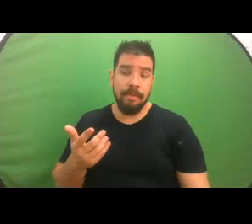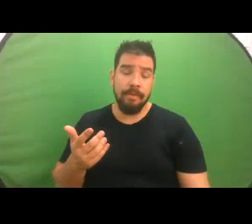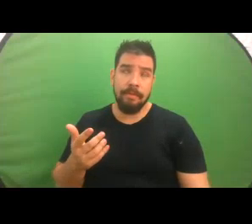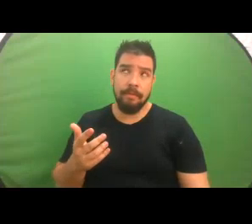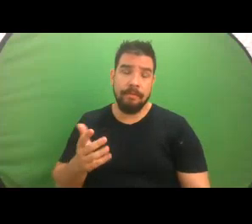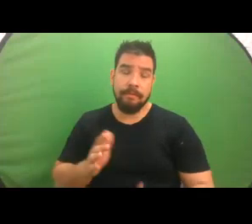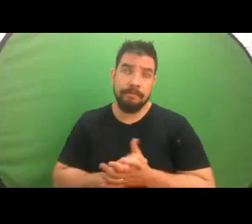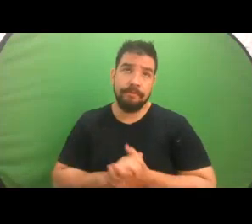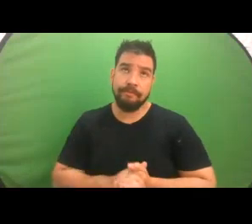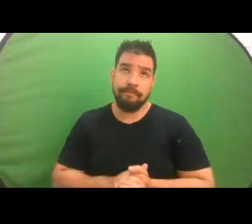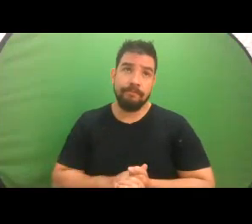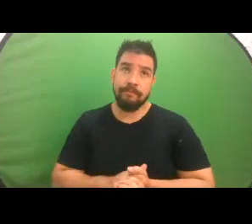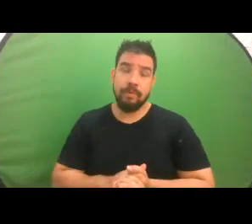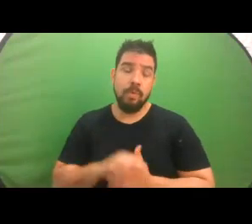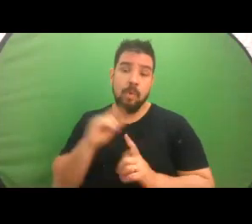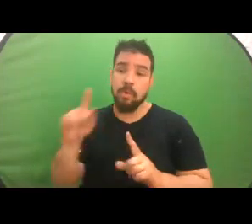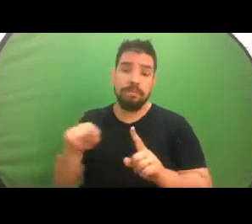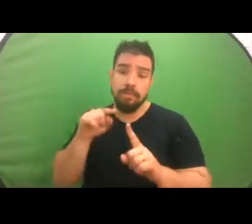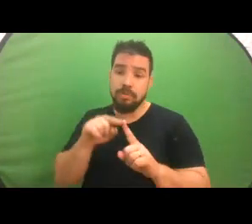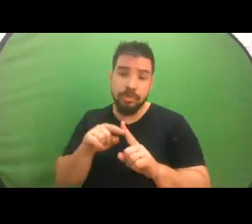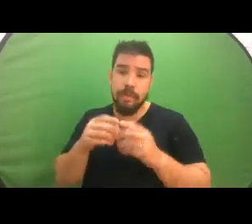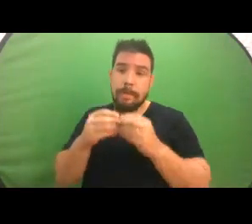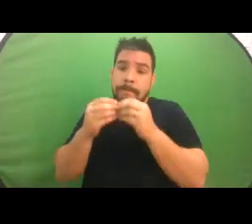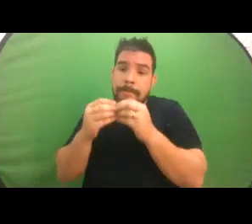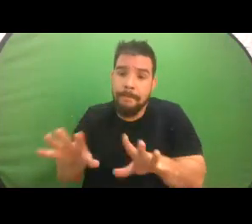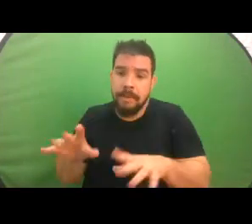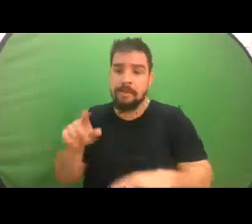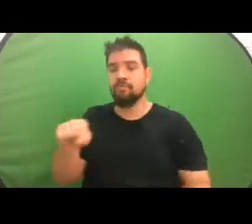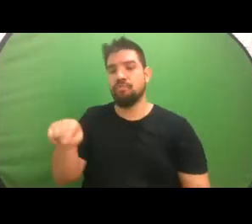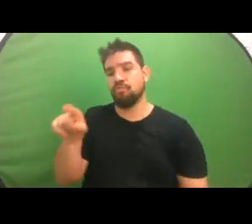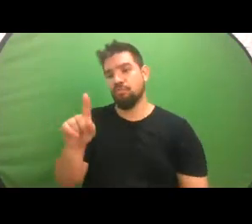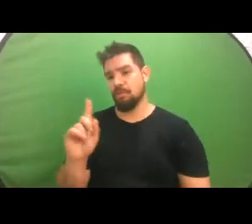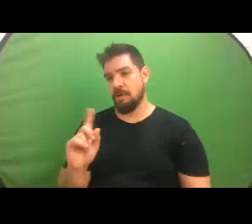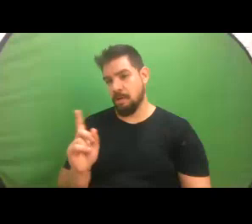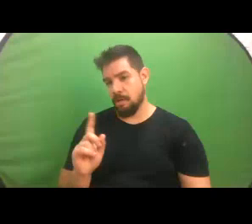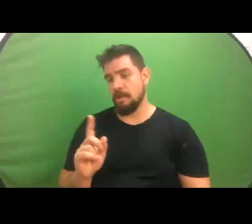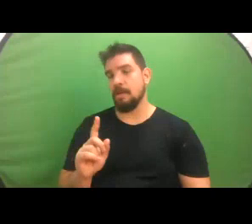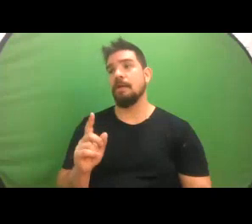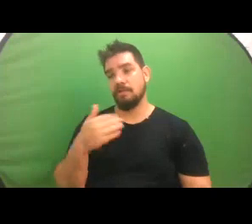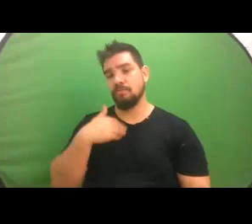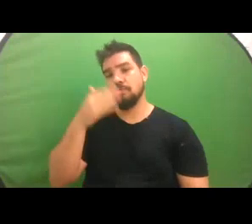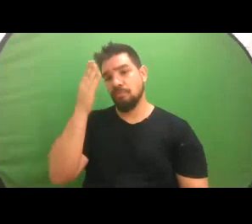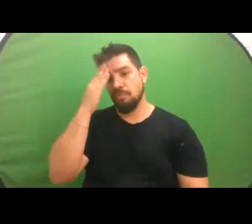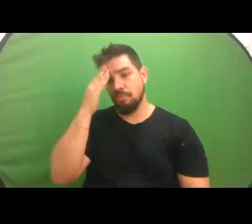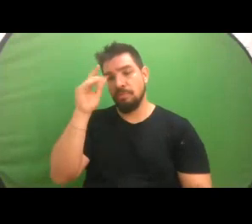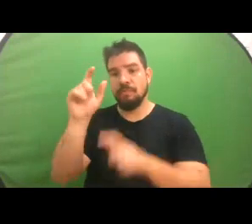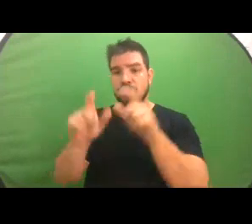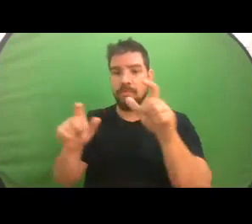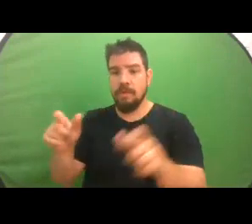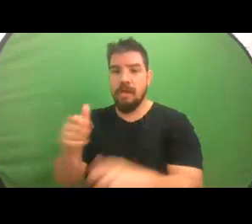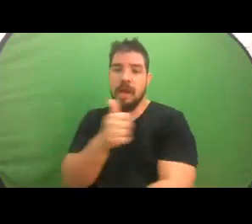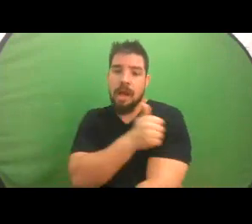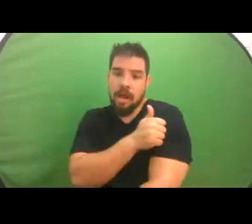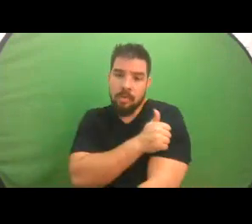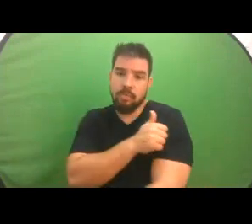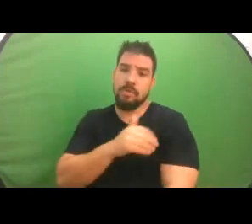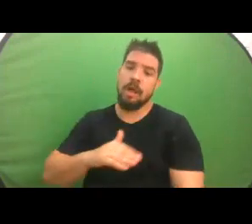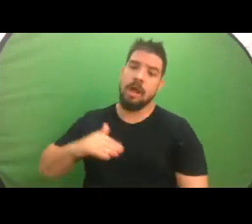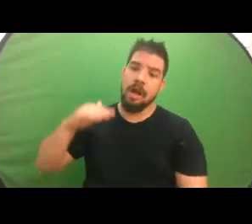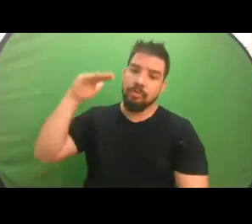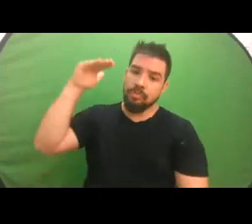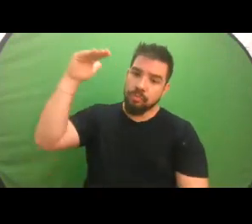né, de maneira alguma não queremos prejudicar os alunos e entendemos que os nossos alunos são alunos adultos, trabalhadores,